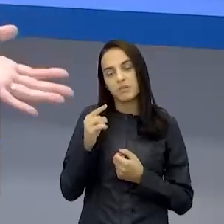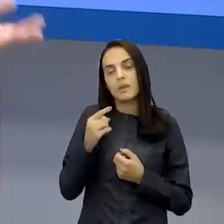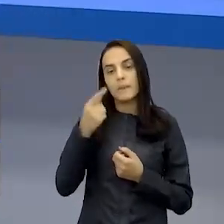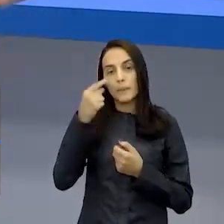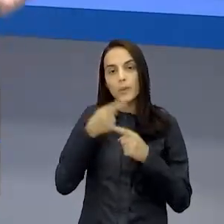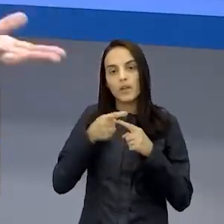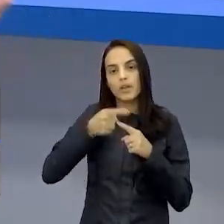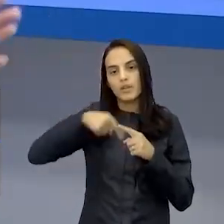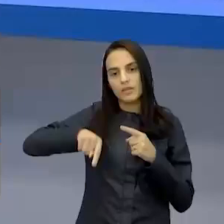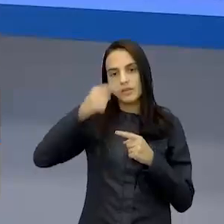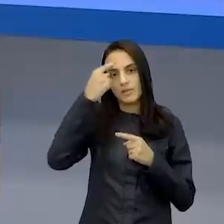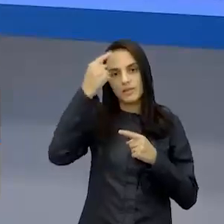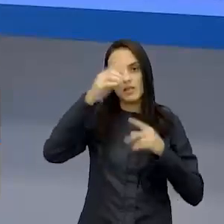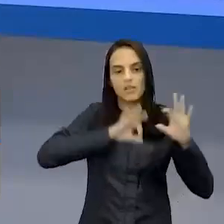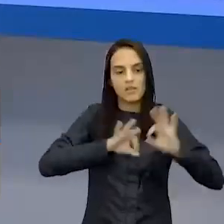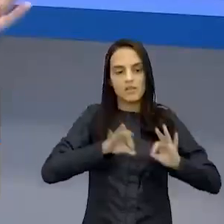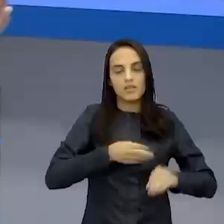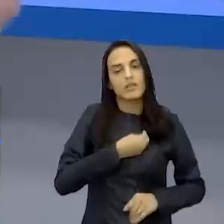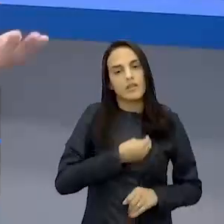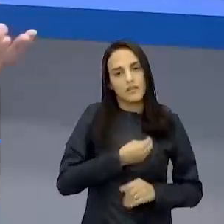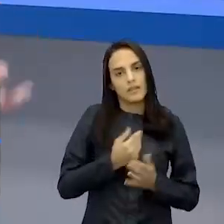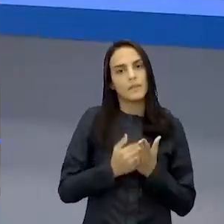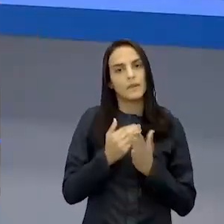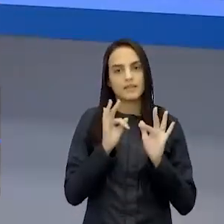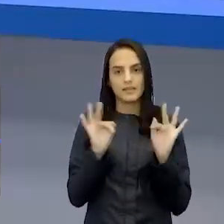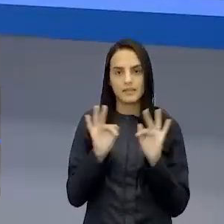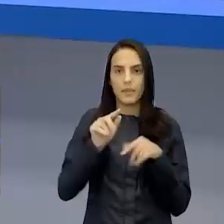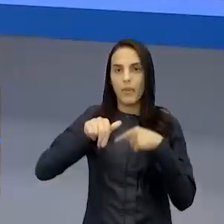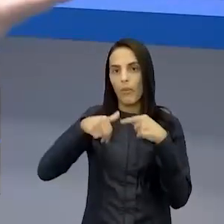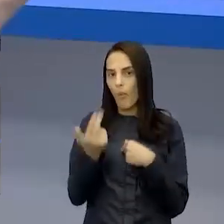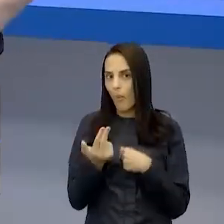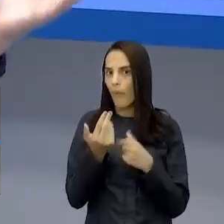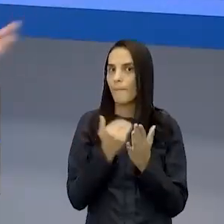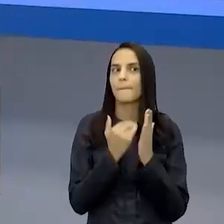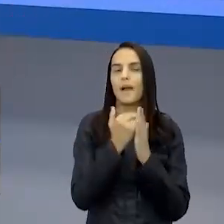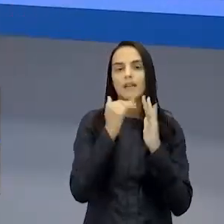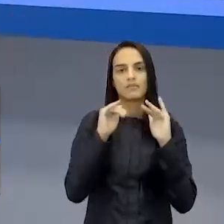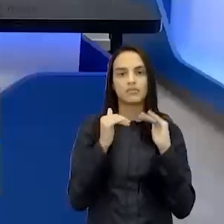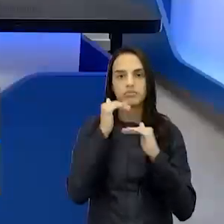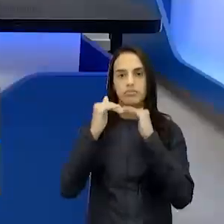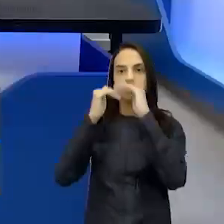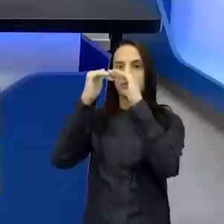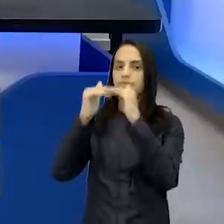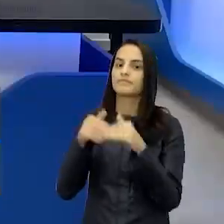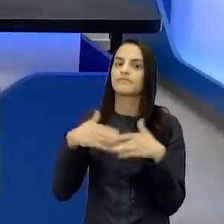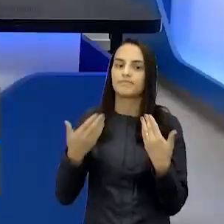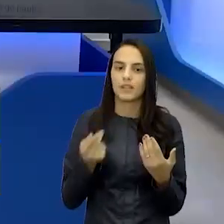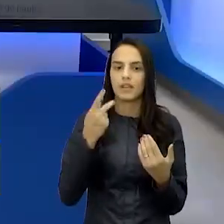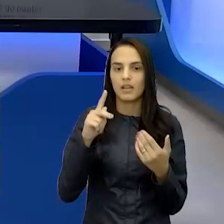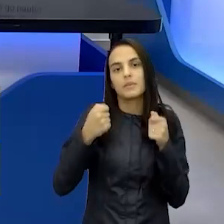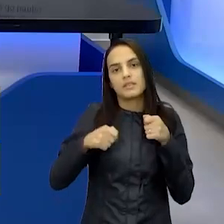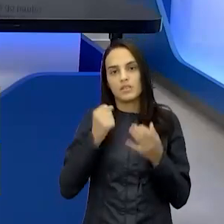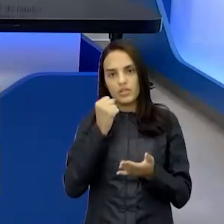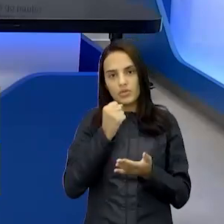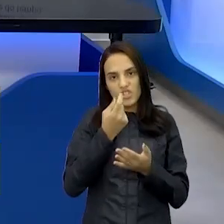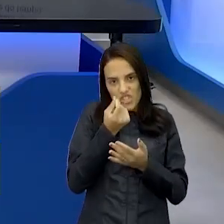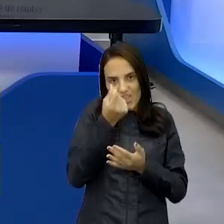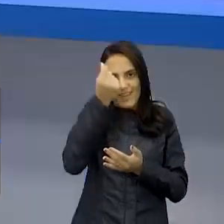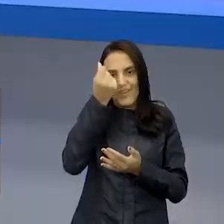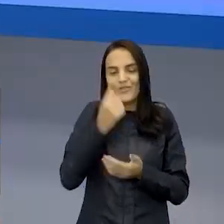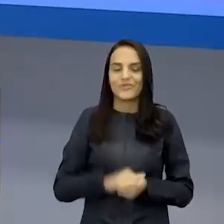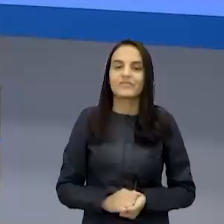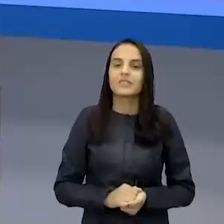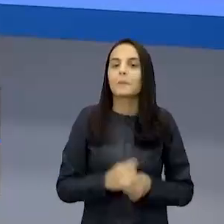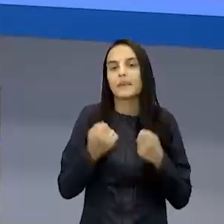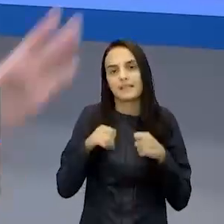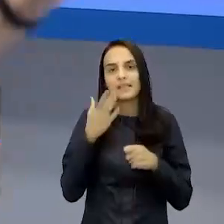vida dele. Às vezes o projeto de vida dele é mais simples, mas às vezes o projeto de vida dele é bem evoluído. É amplo. E ele precisa de um dinheiro para financiar. Então ele tem que